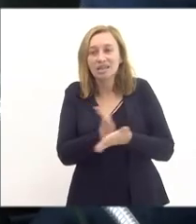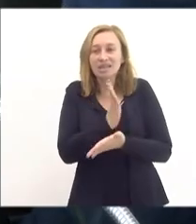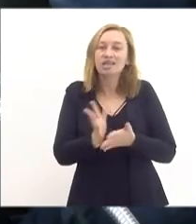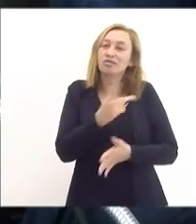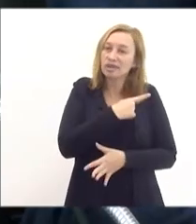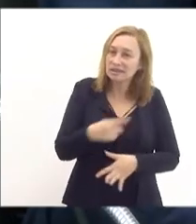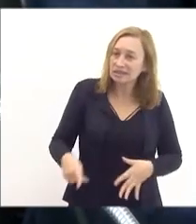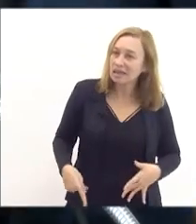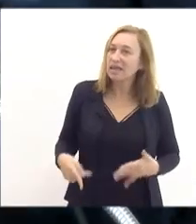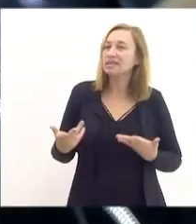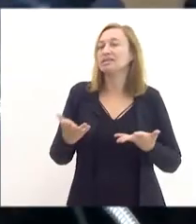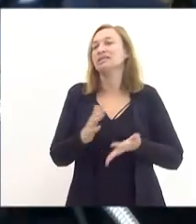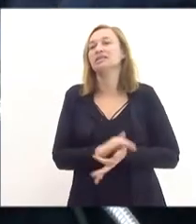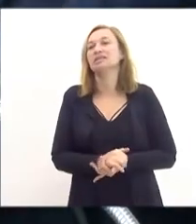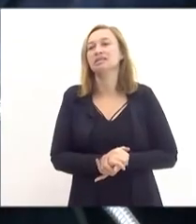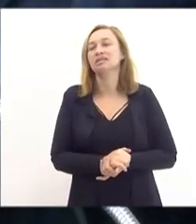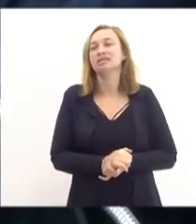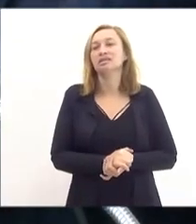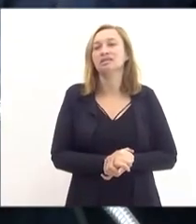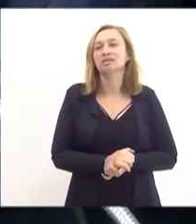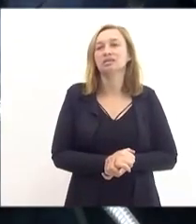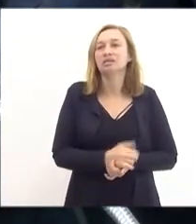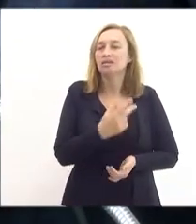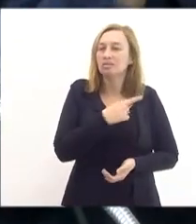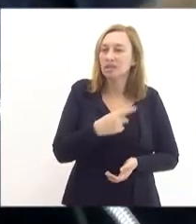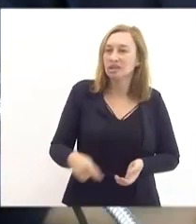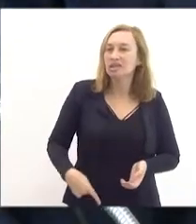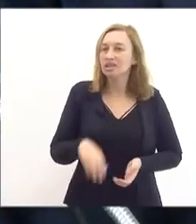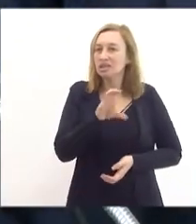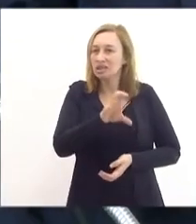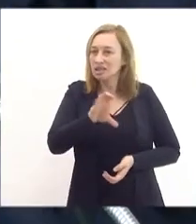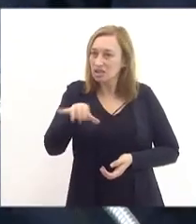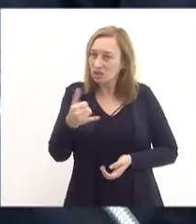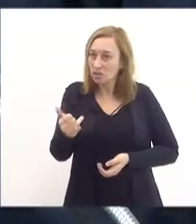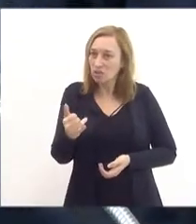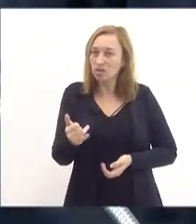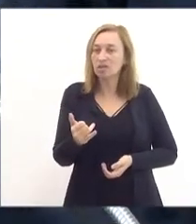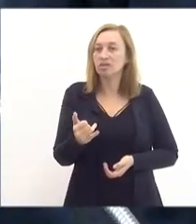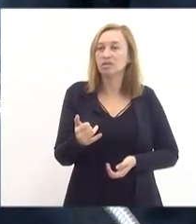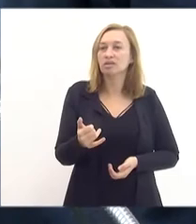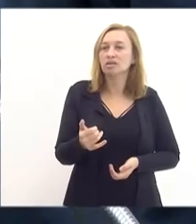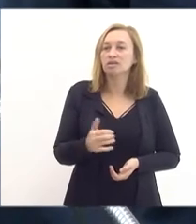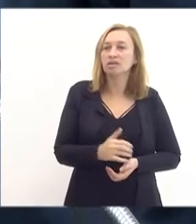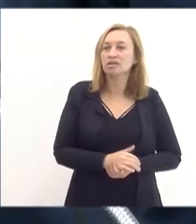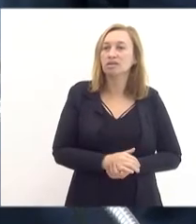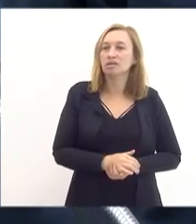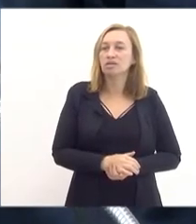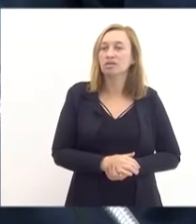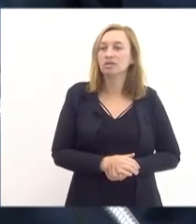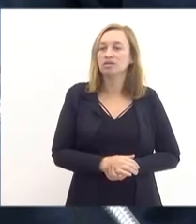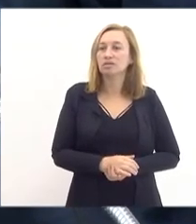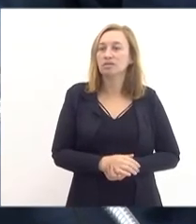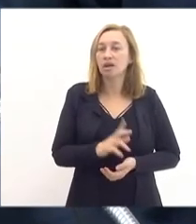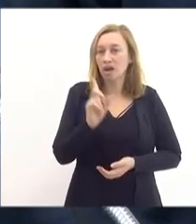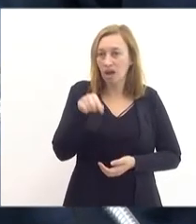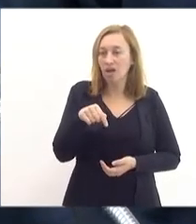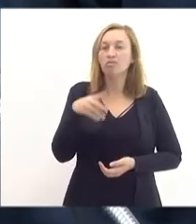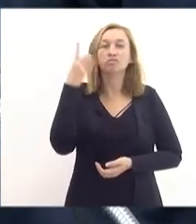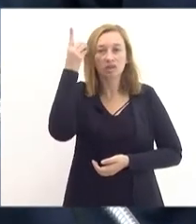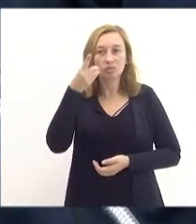presidência, o presidente da CCJ, que jamais, né, é um deputado que